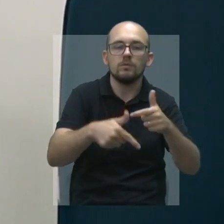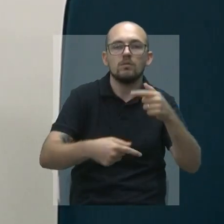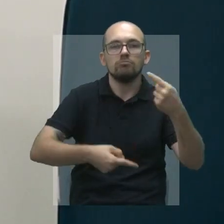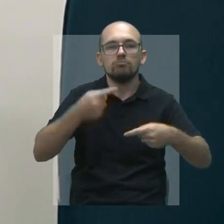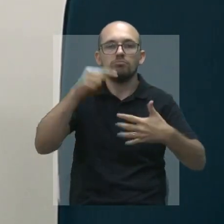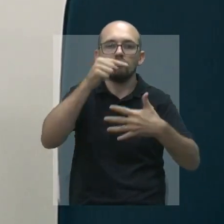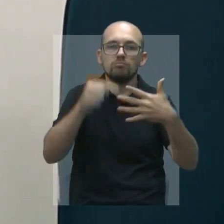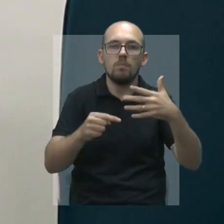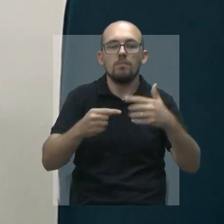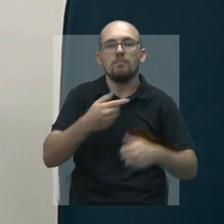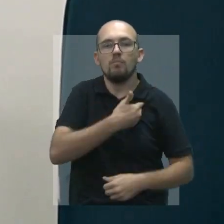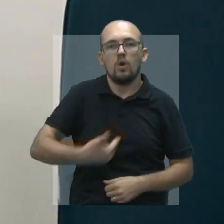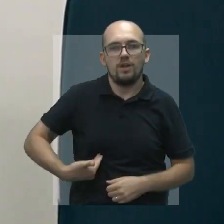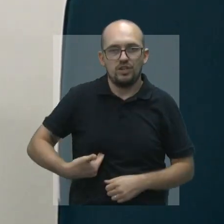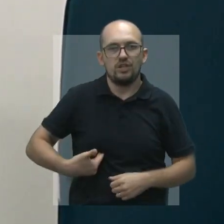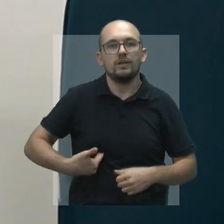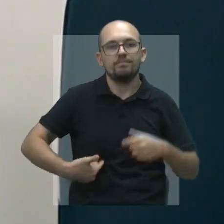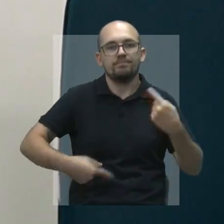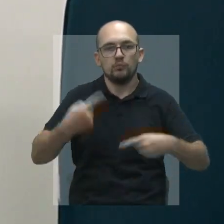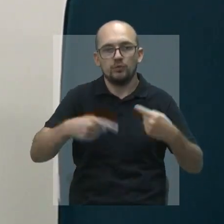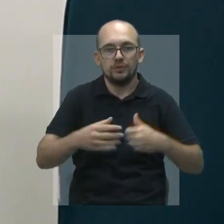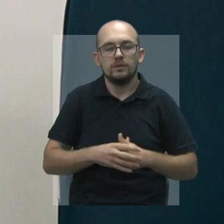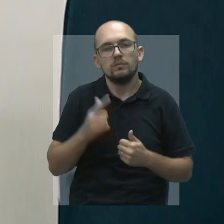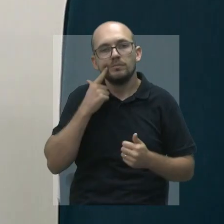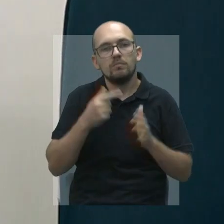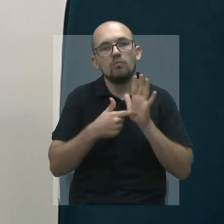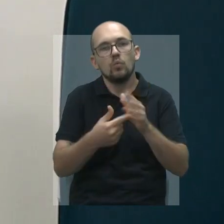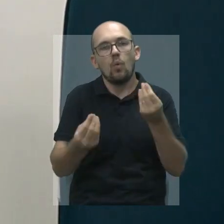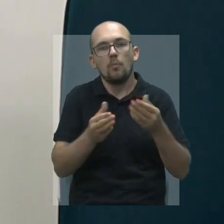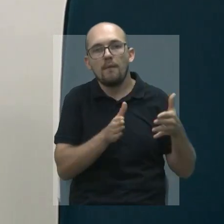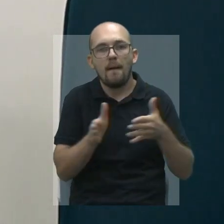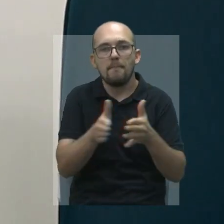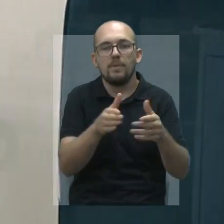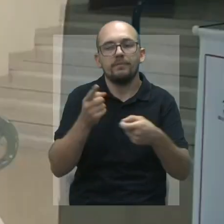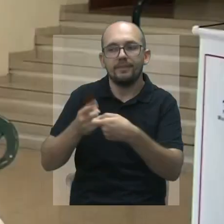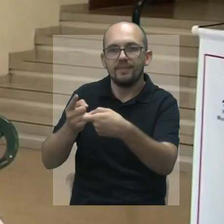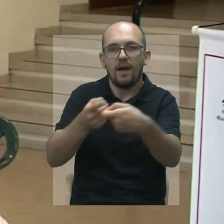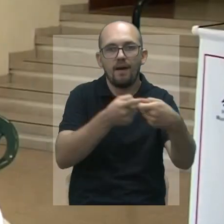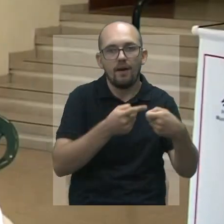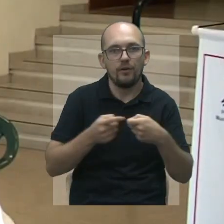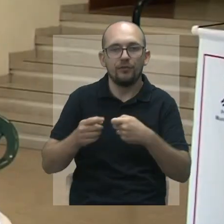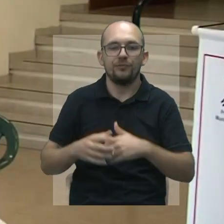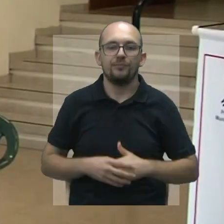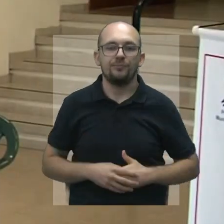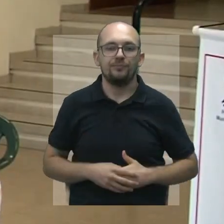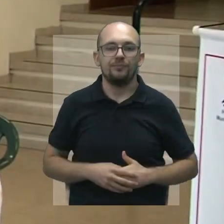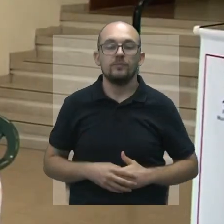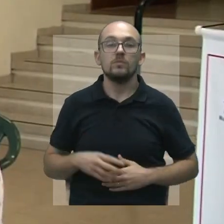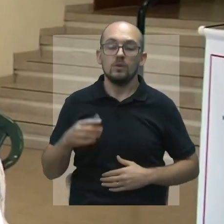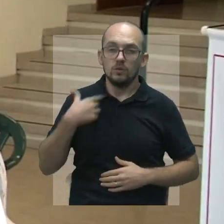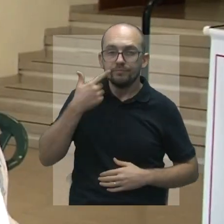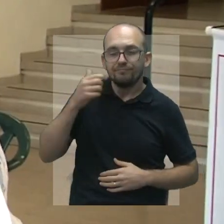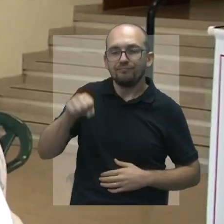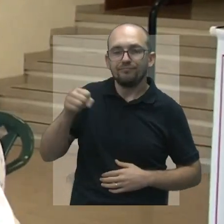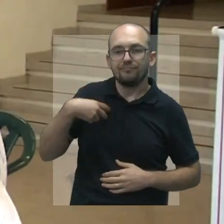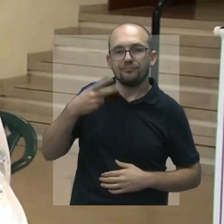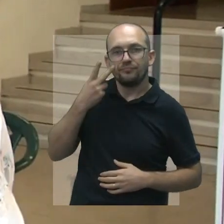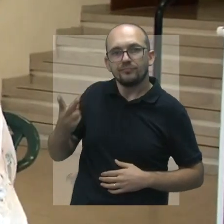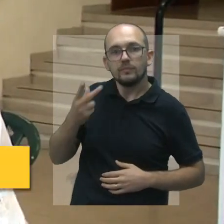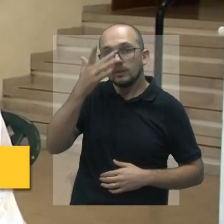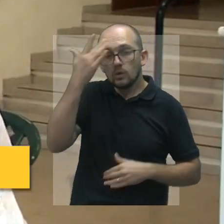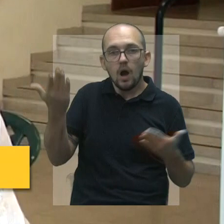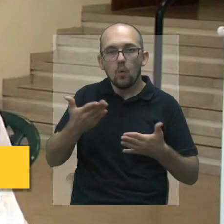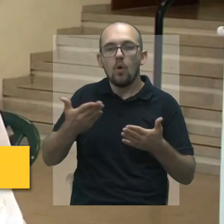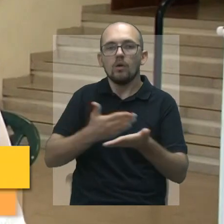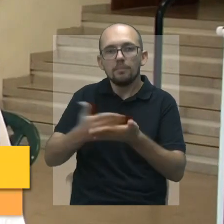quais os caminhos para a implementação do serviço nos municípios. Sim, a gente vê que as pessoas realmente estão no momento de buscar